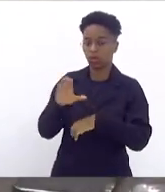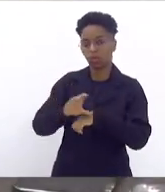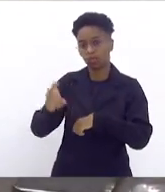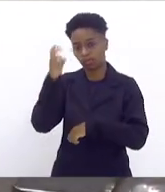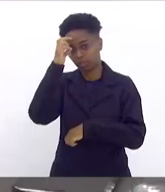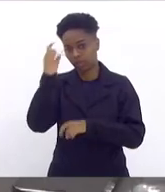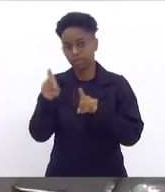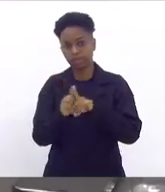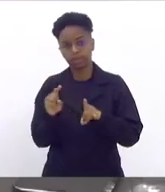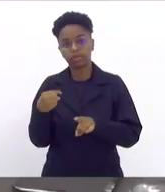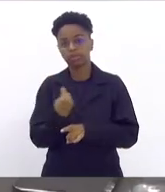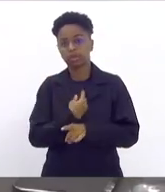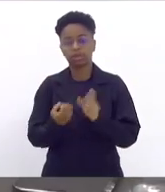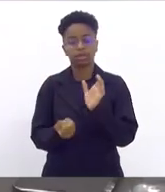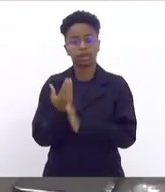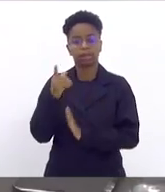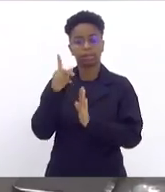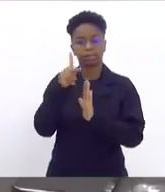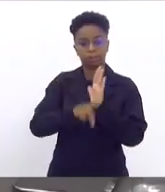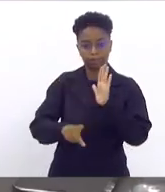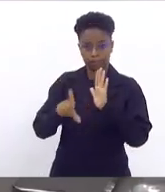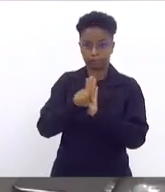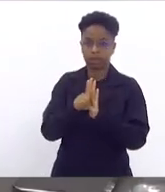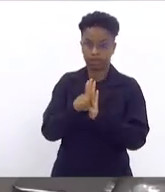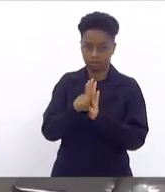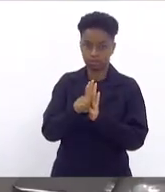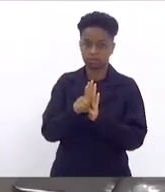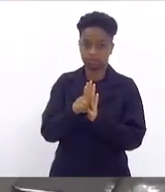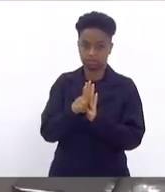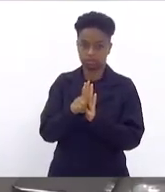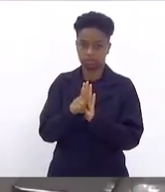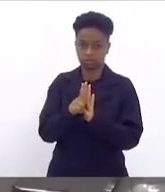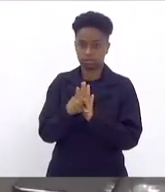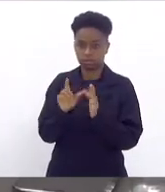vai produzir um PL para